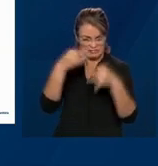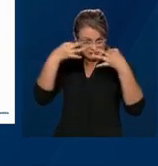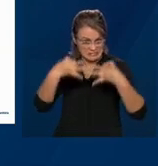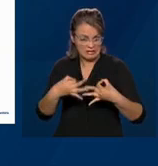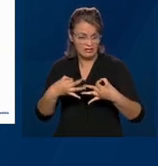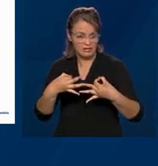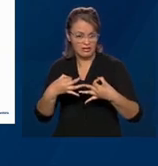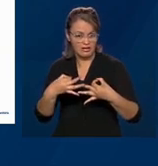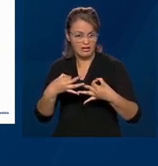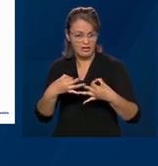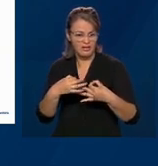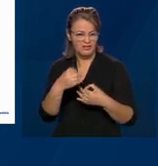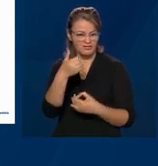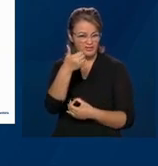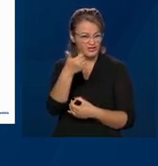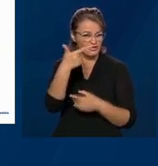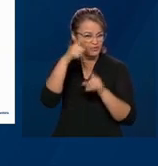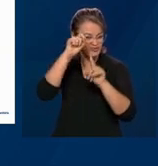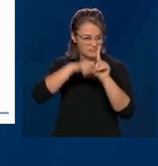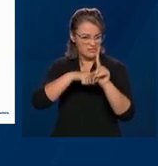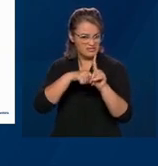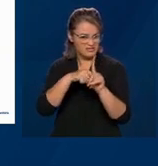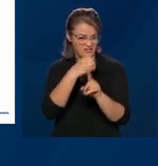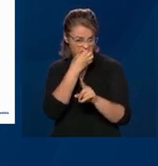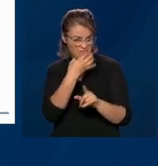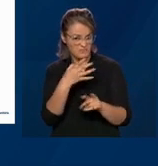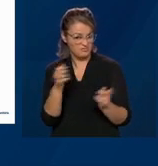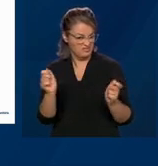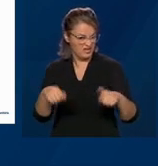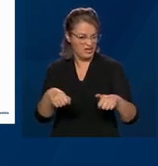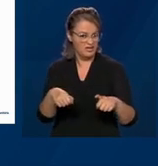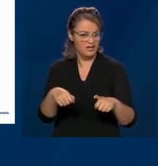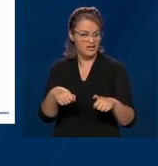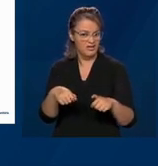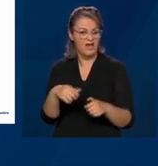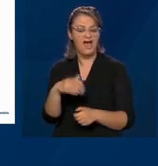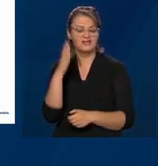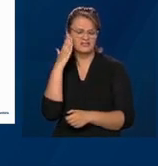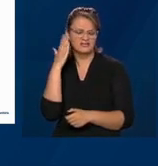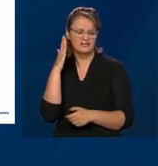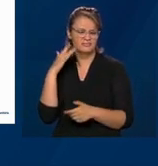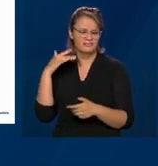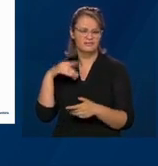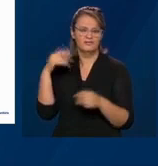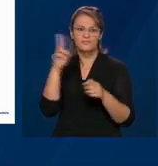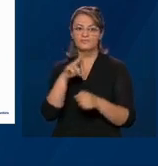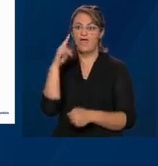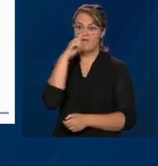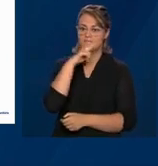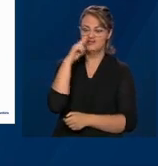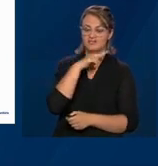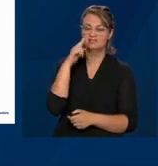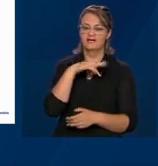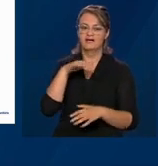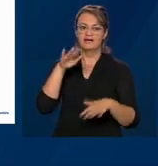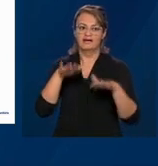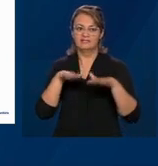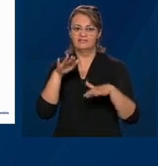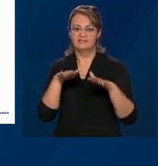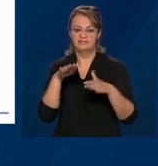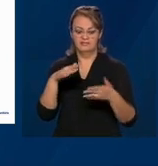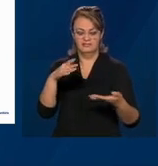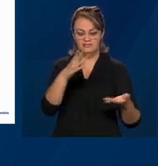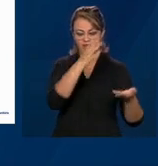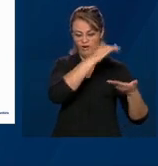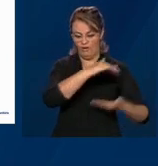saber se realmente 12 meses vai ser suficiente. A gente sabe que no contexto de uso emergencial, provavelmente, esses lotes não